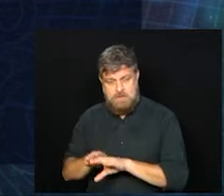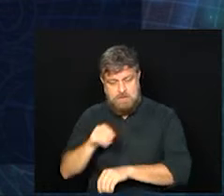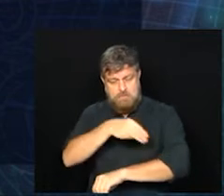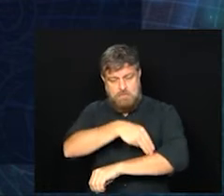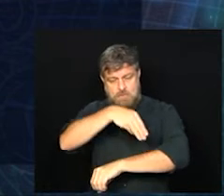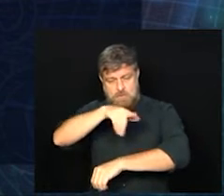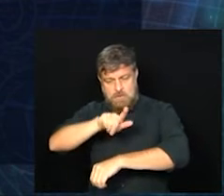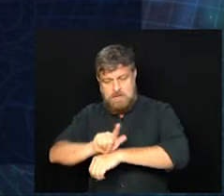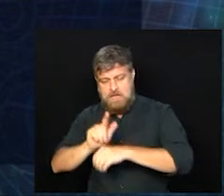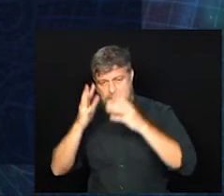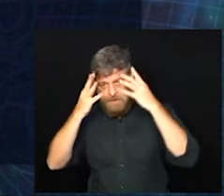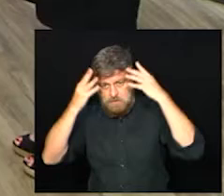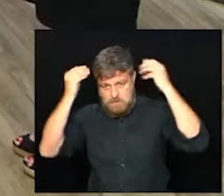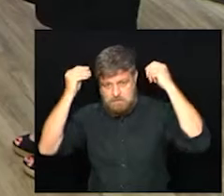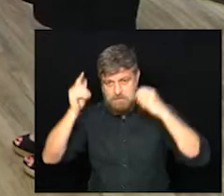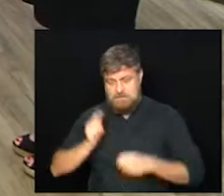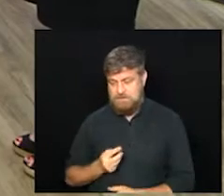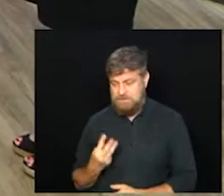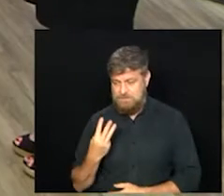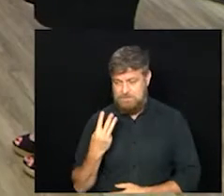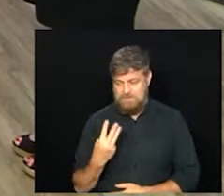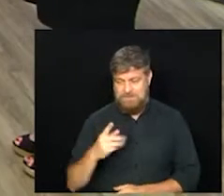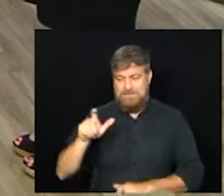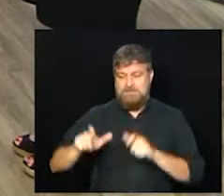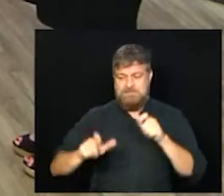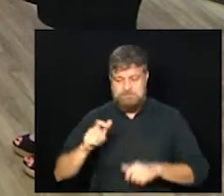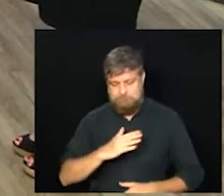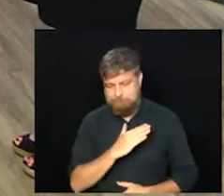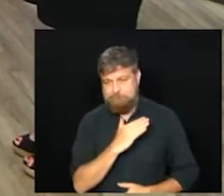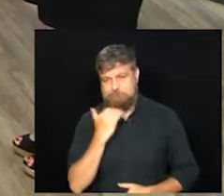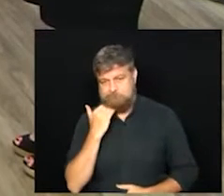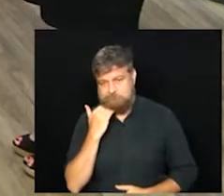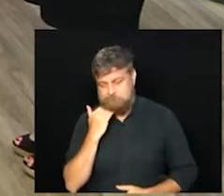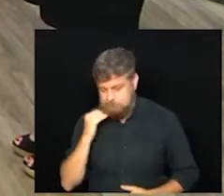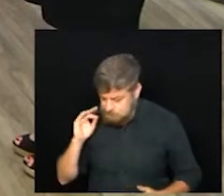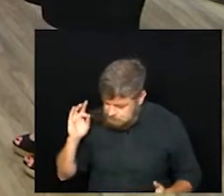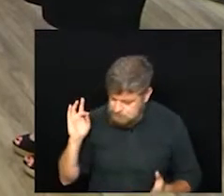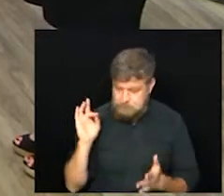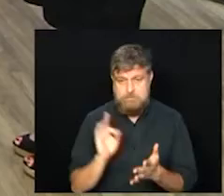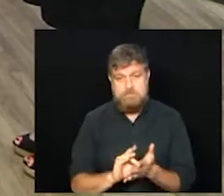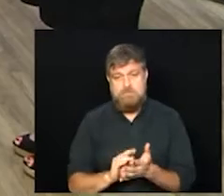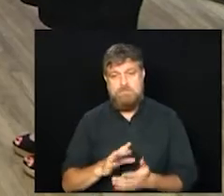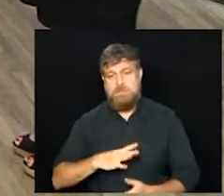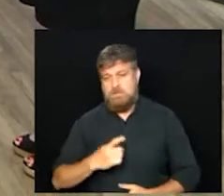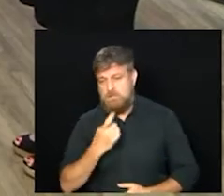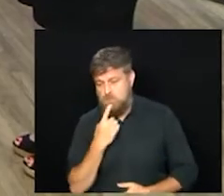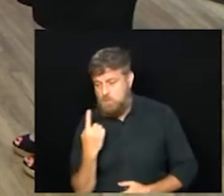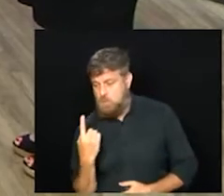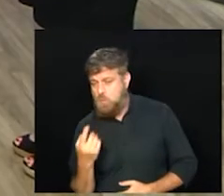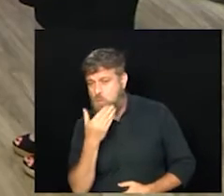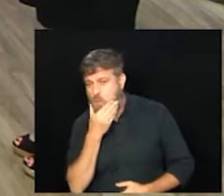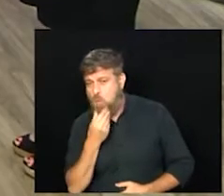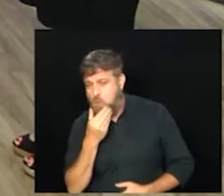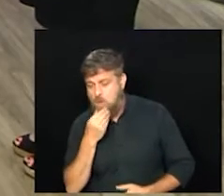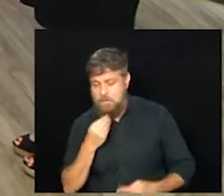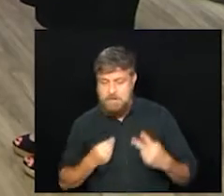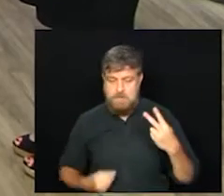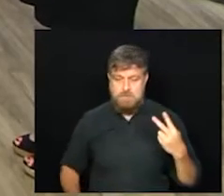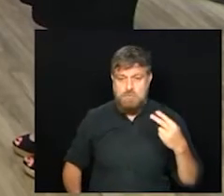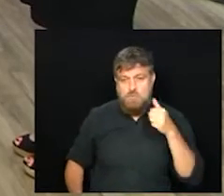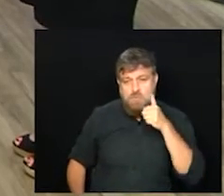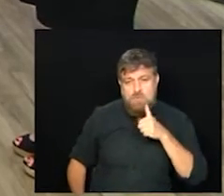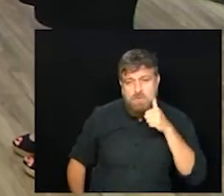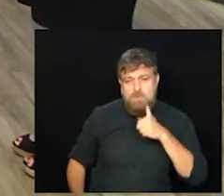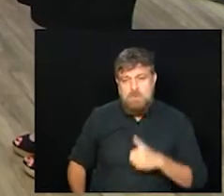e Olambra. 3 óbitos foram registrados na cidade de Campinas, um homem e 2 mulheres.